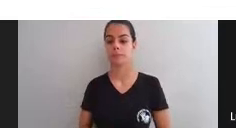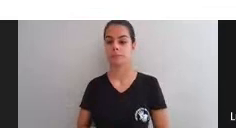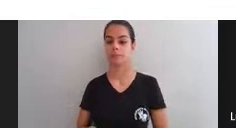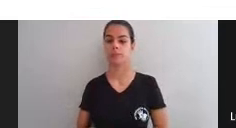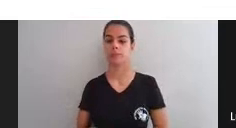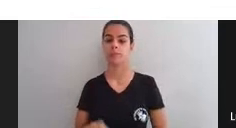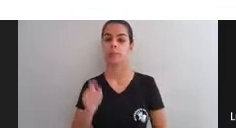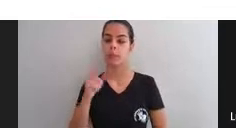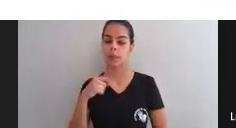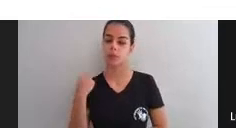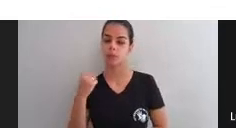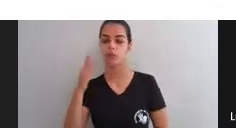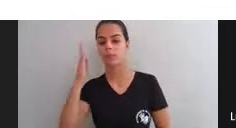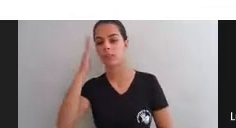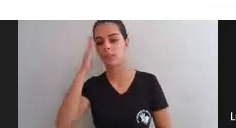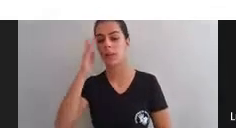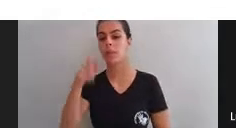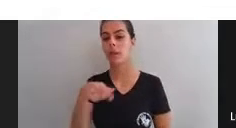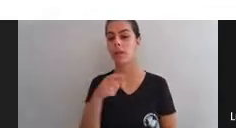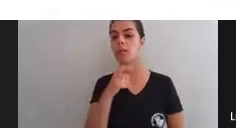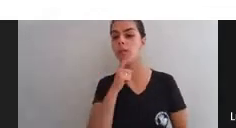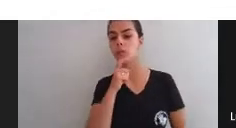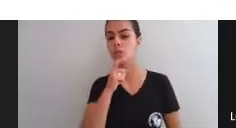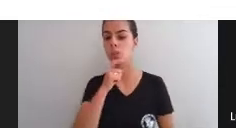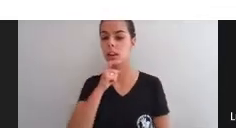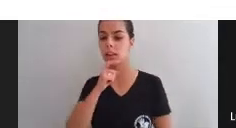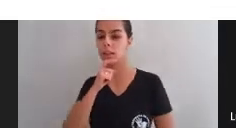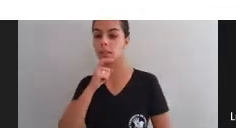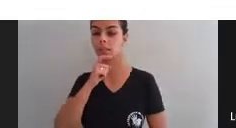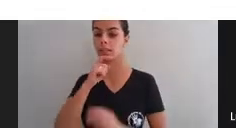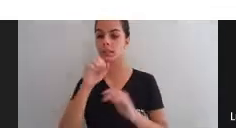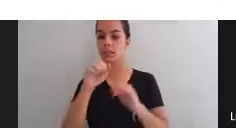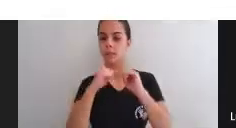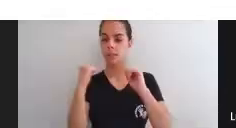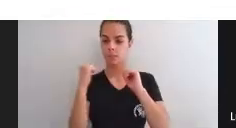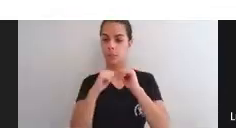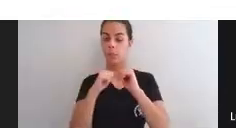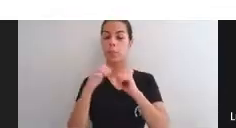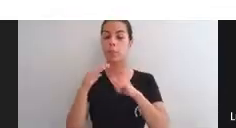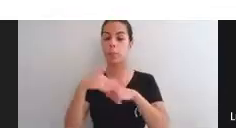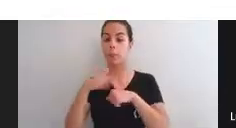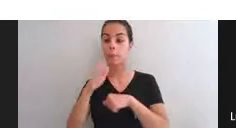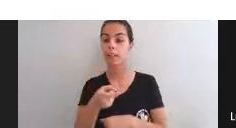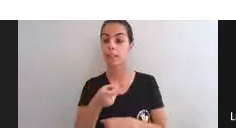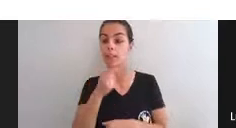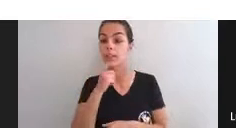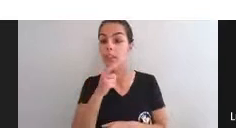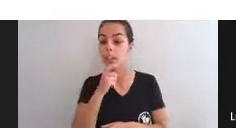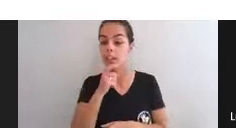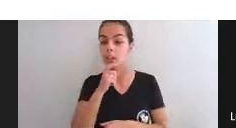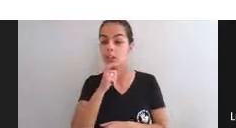gente vê no refrigerador, né? Na geladeira. Quanto mais frio for a